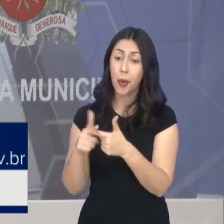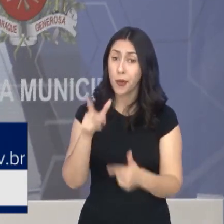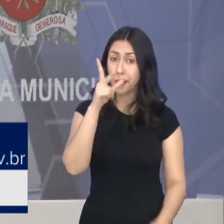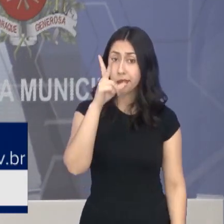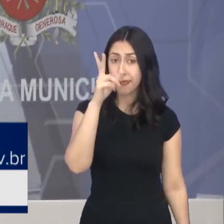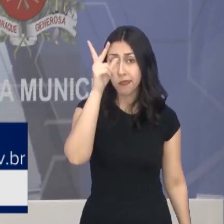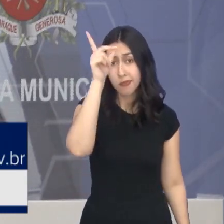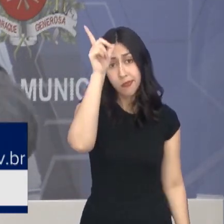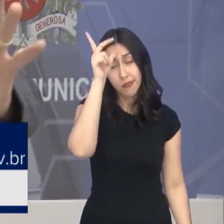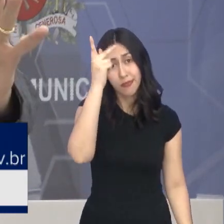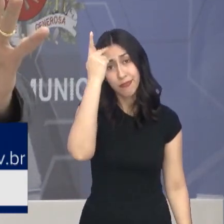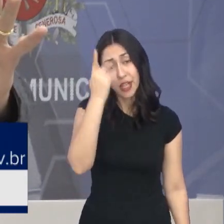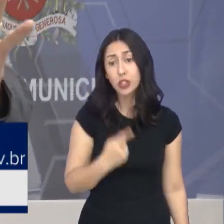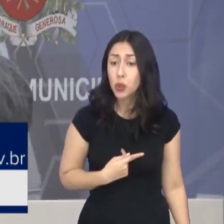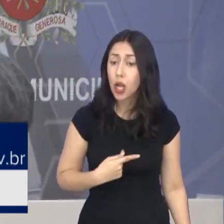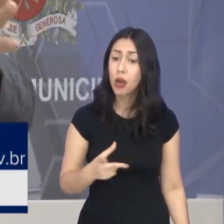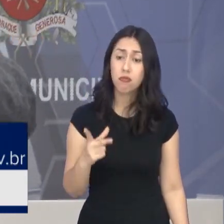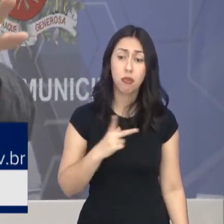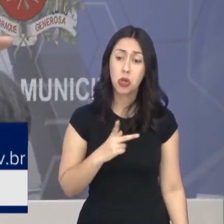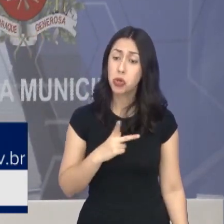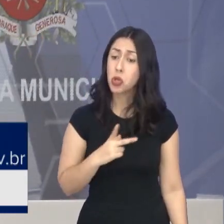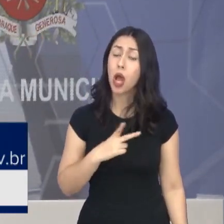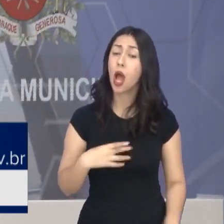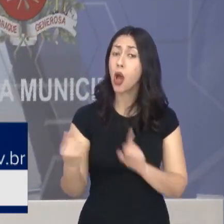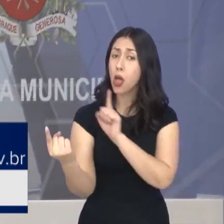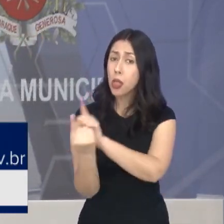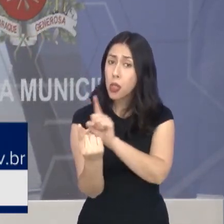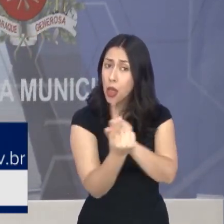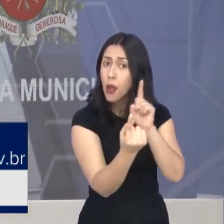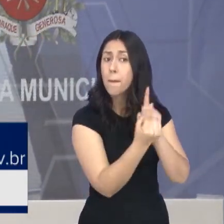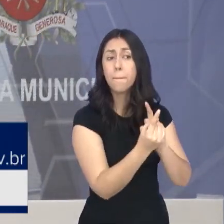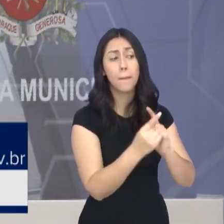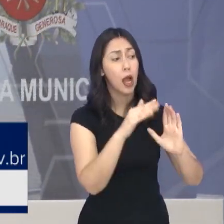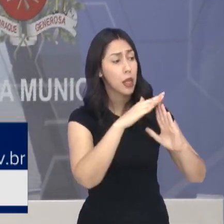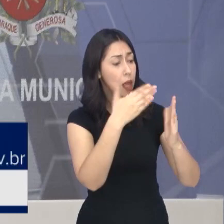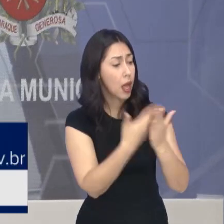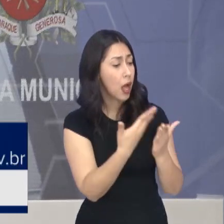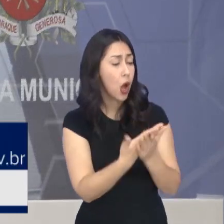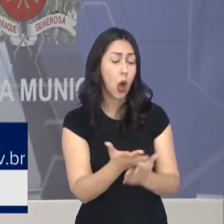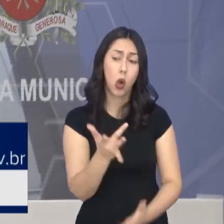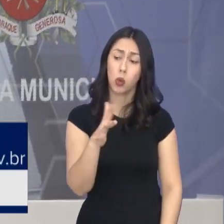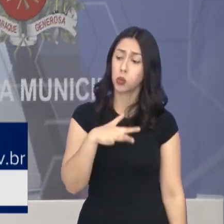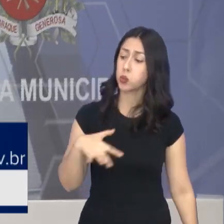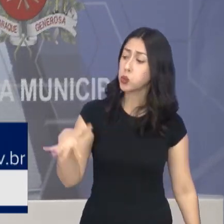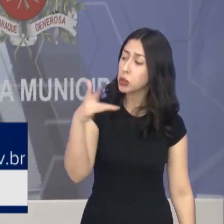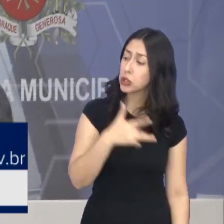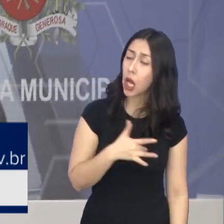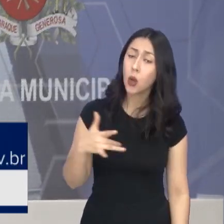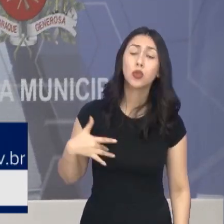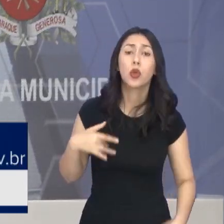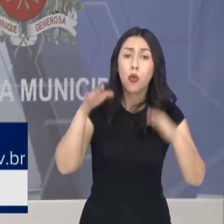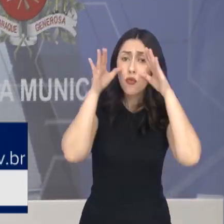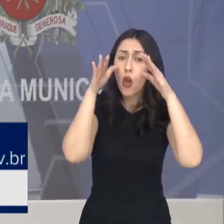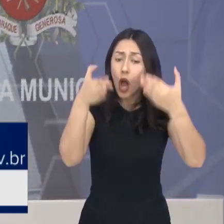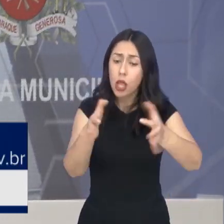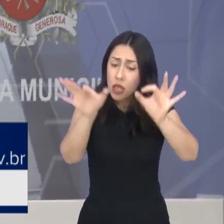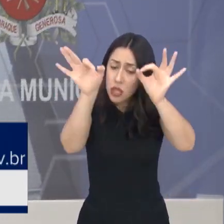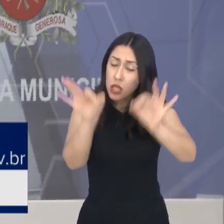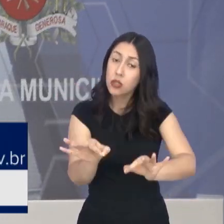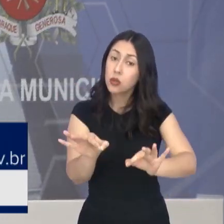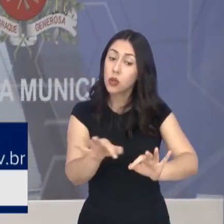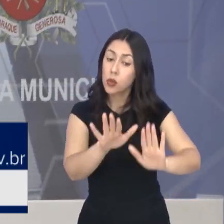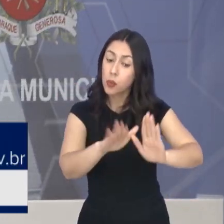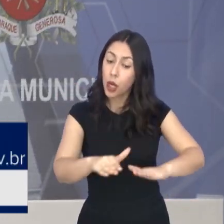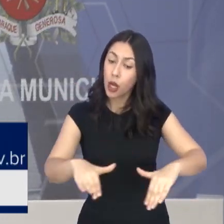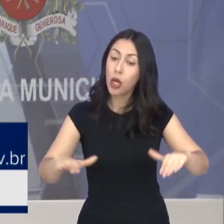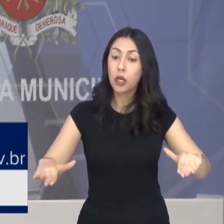individualidade do seu filho, para que o tratamento, né, que o atendimento escolar, o tratamento na área de saúde possa ser específico para aquela